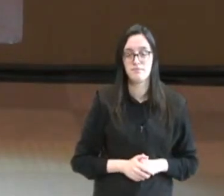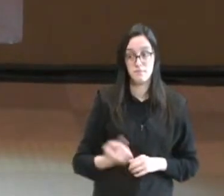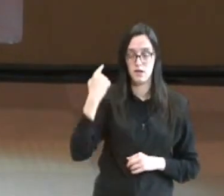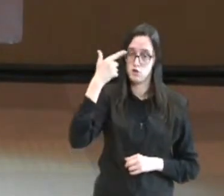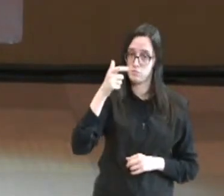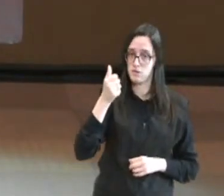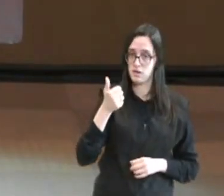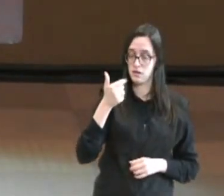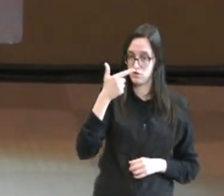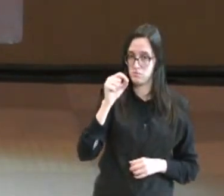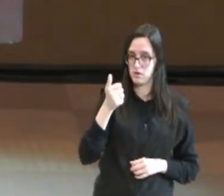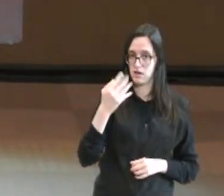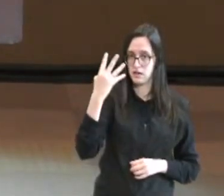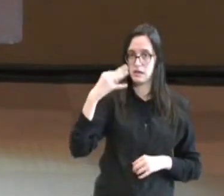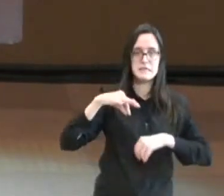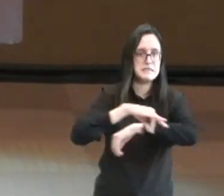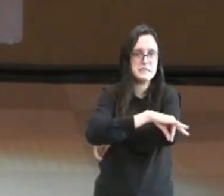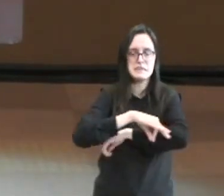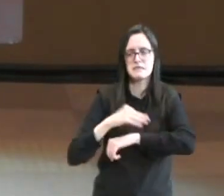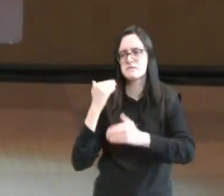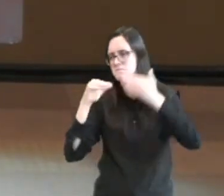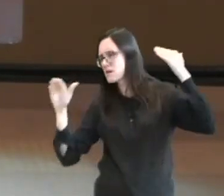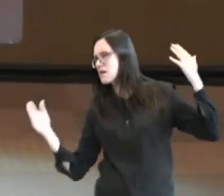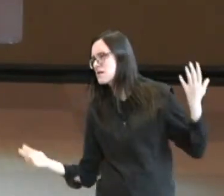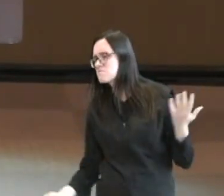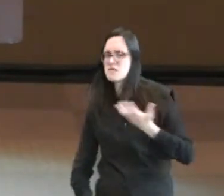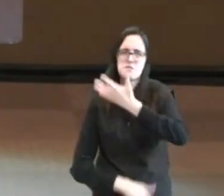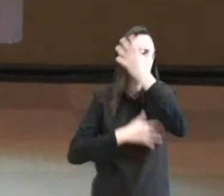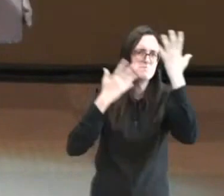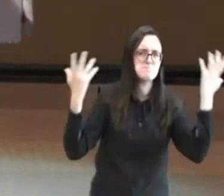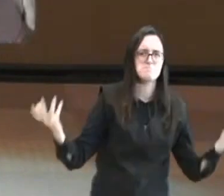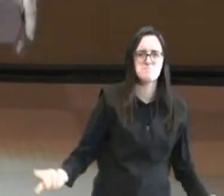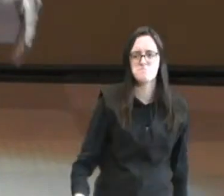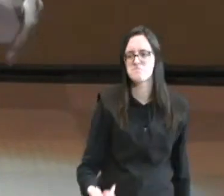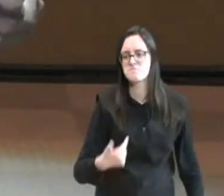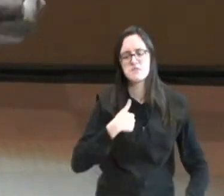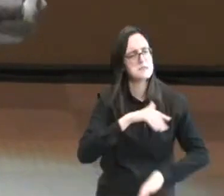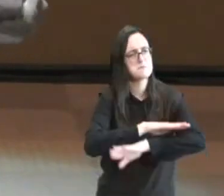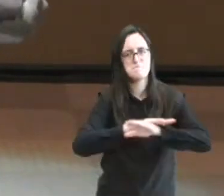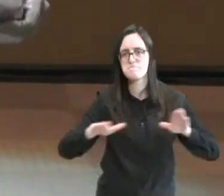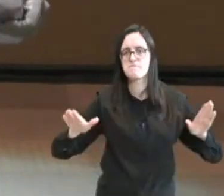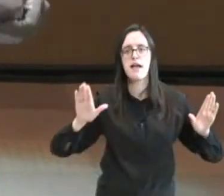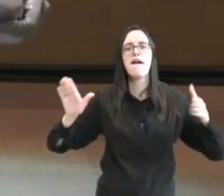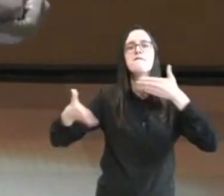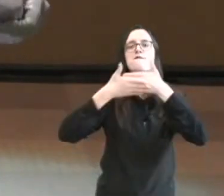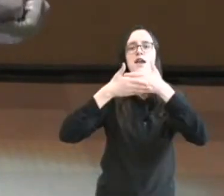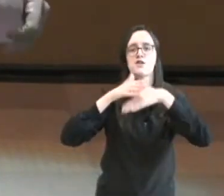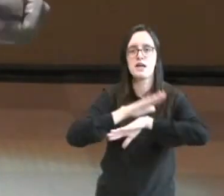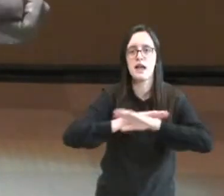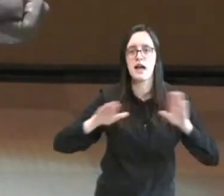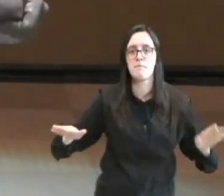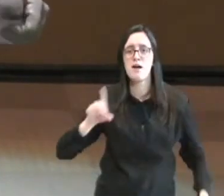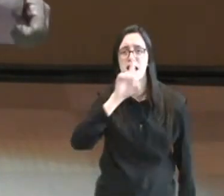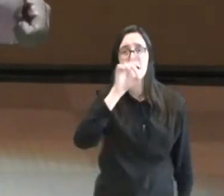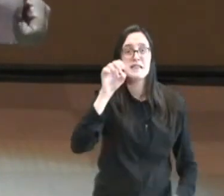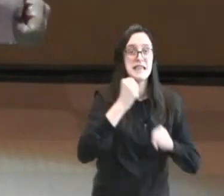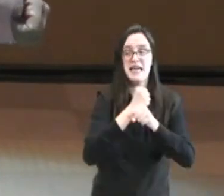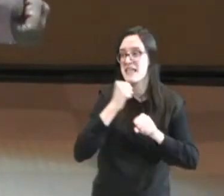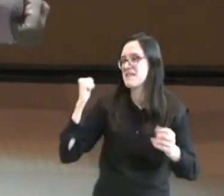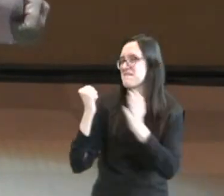Quando o arquiteto não concordou com algumas coisas e disse, olha, vou embargar a obra. Tudo marcado, 100 anos da